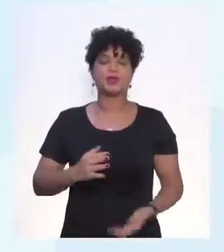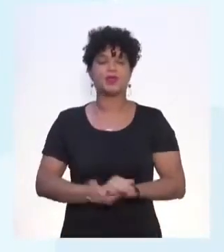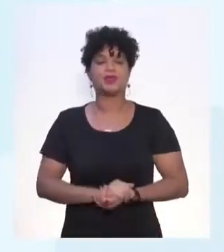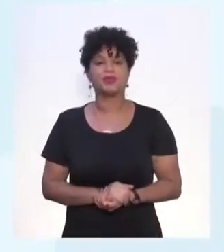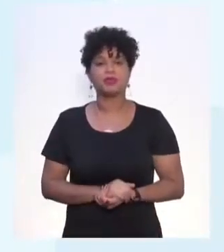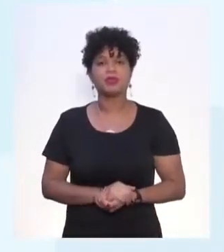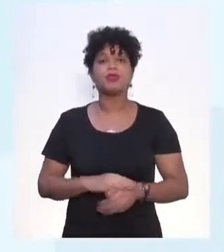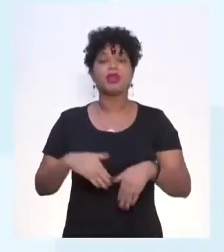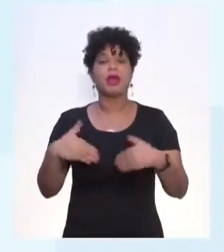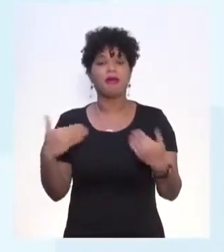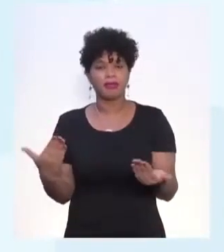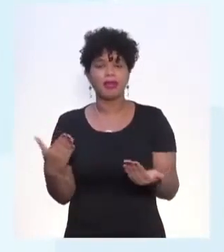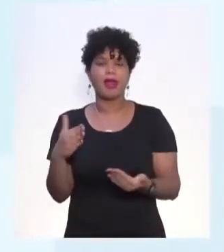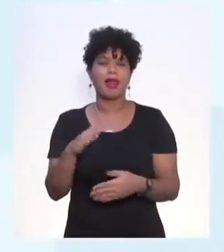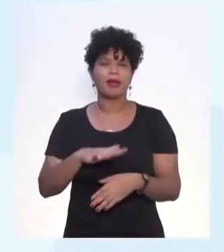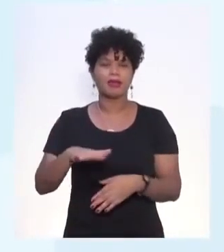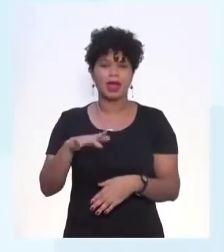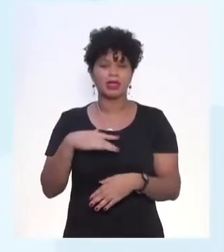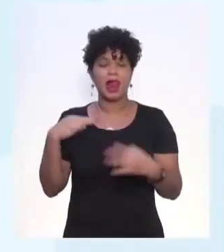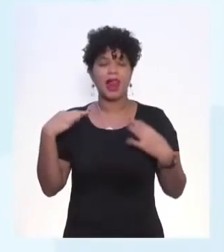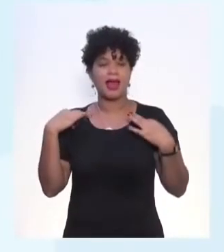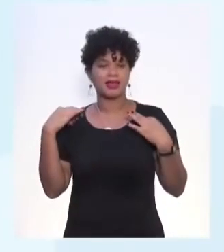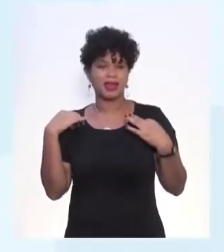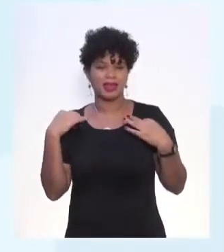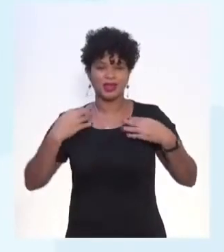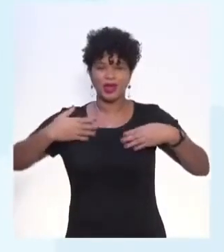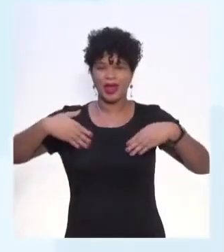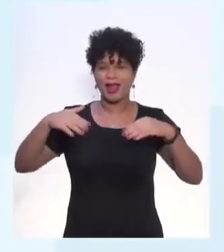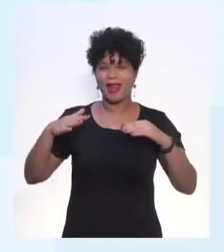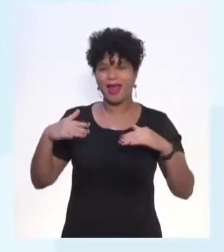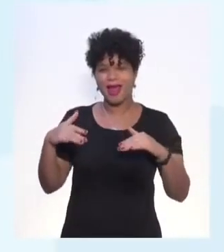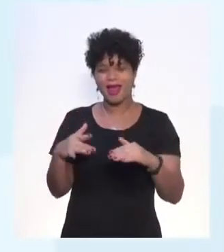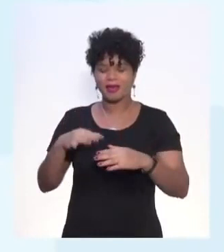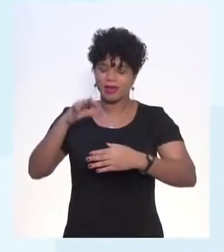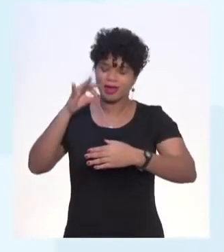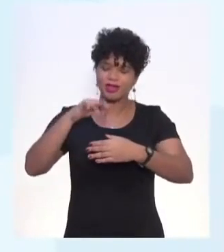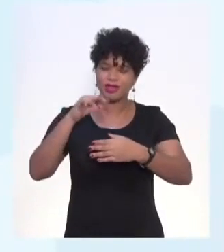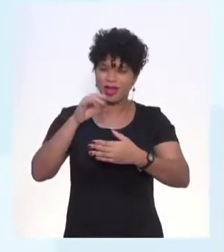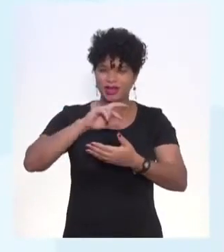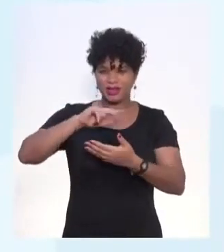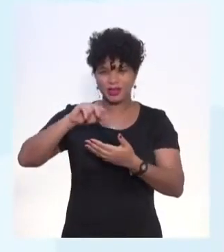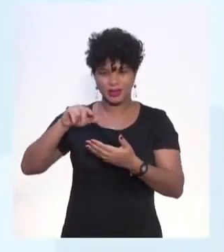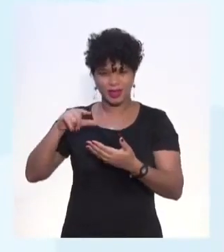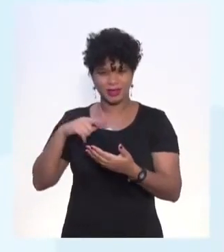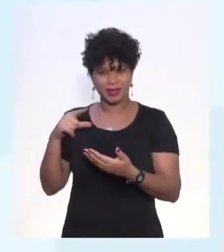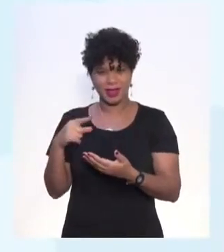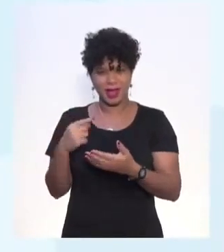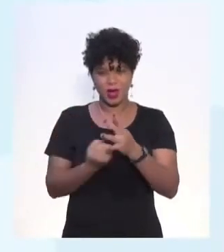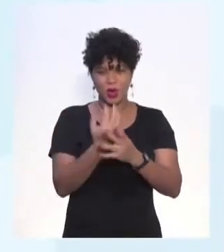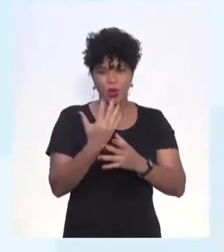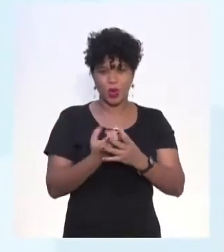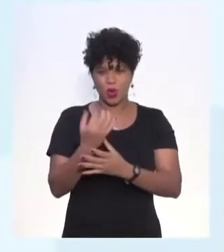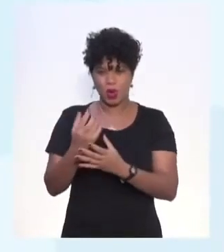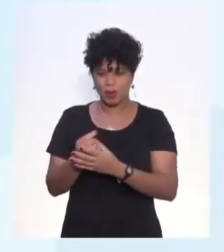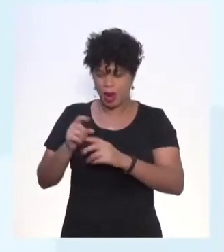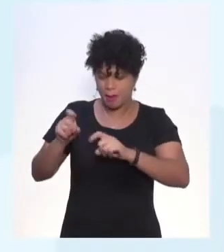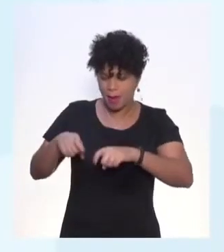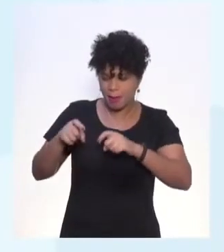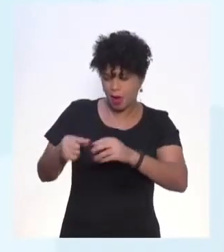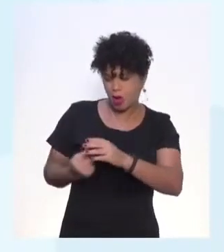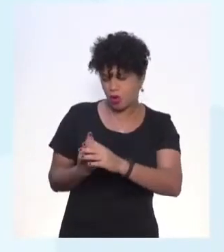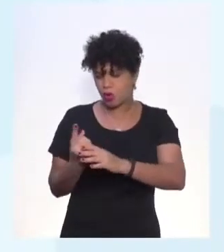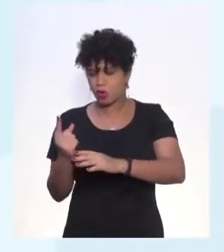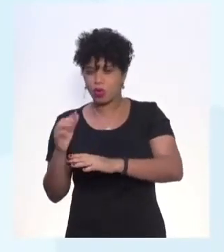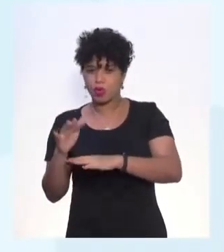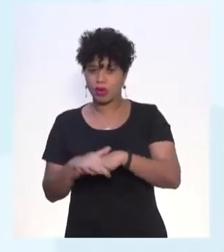A China, produtora de seda, porcelana e chá, os britânicos compraram 12.700